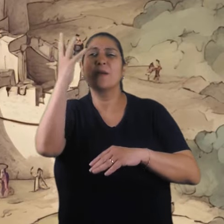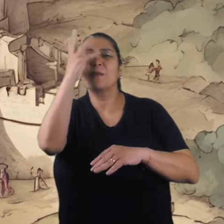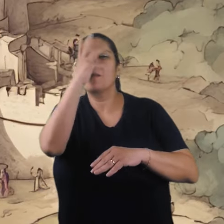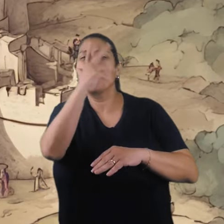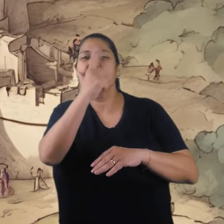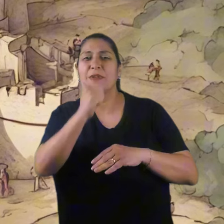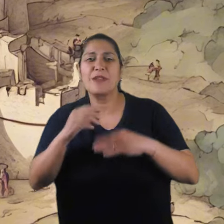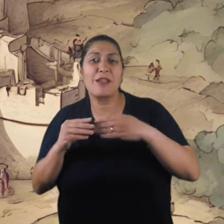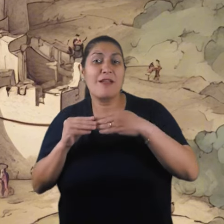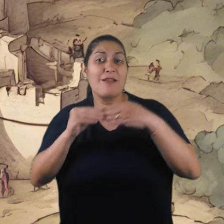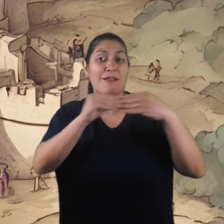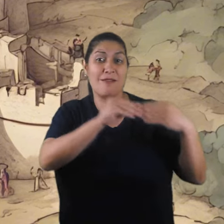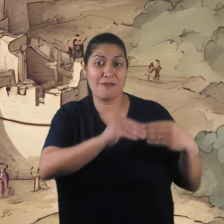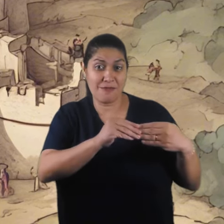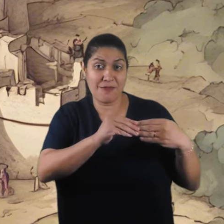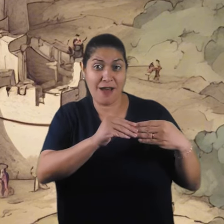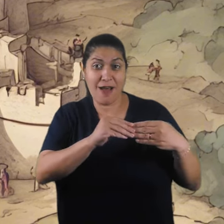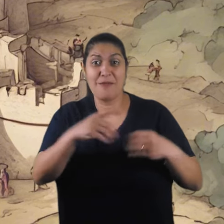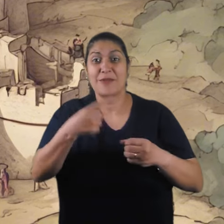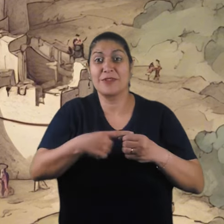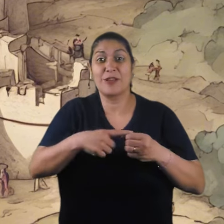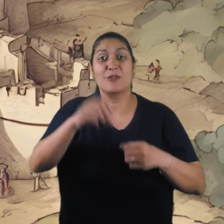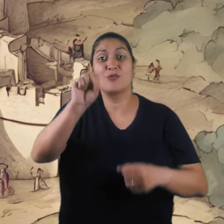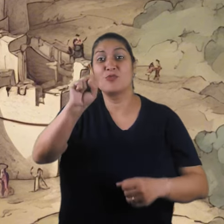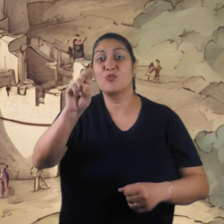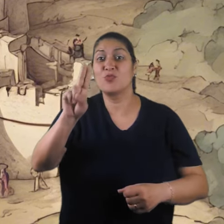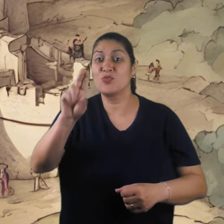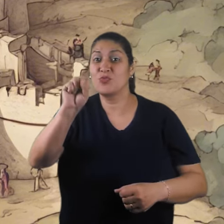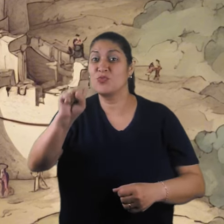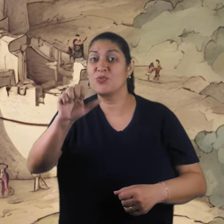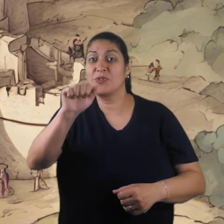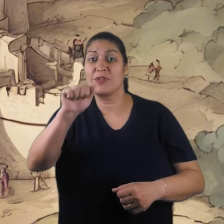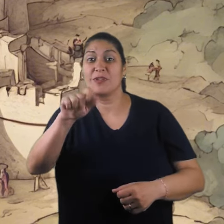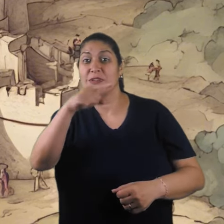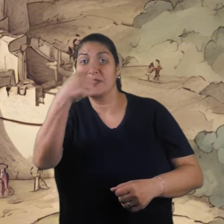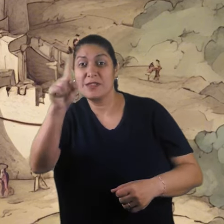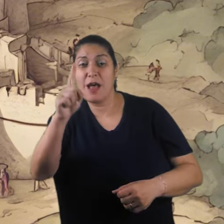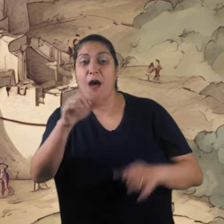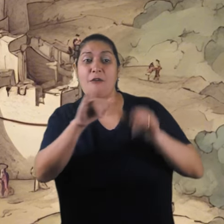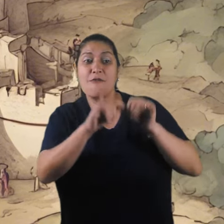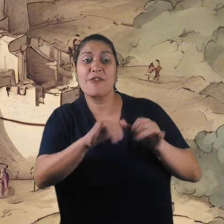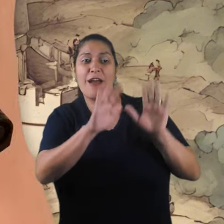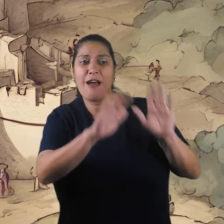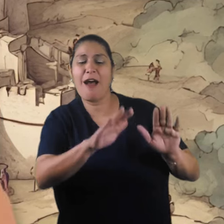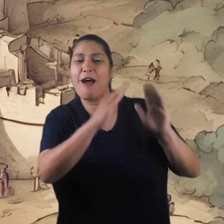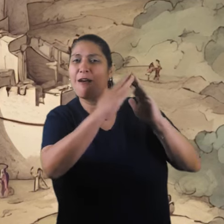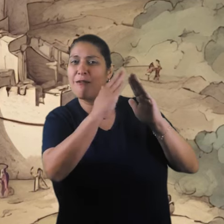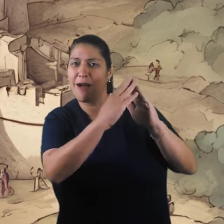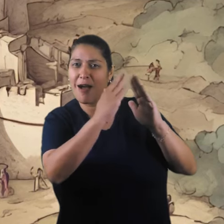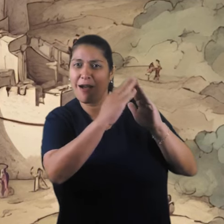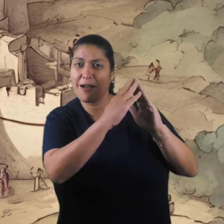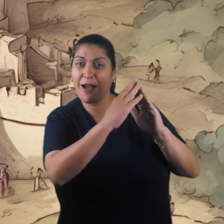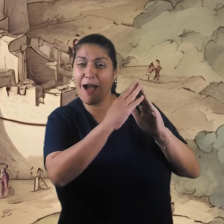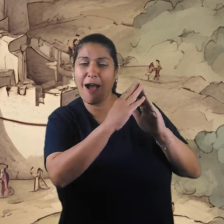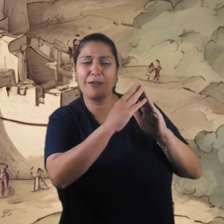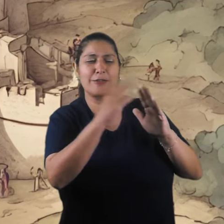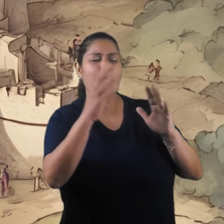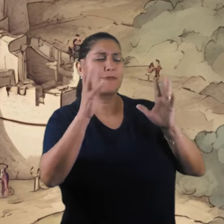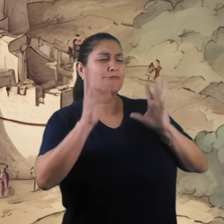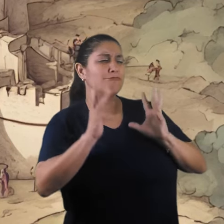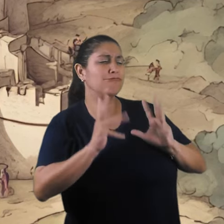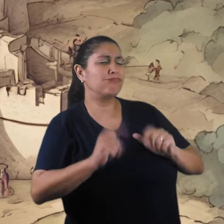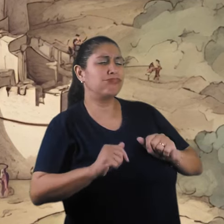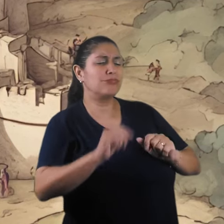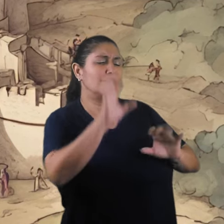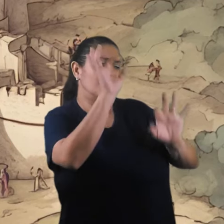escolheram as mais belas e as levaram para a cidade de Suzã para passarem um tempo em uma das casas do rei